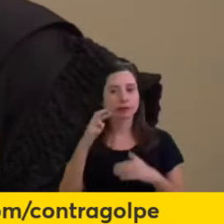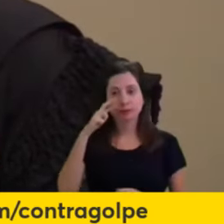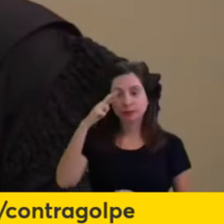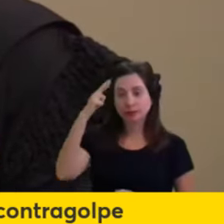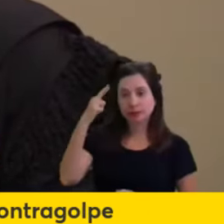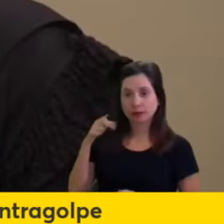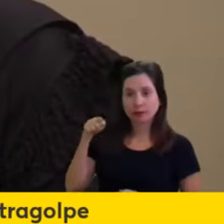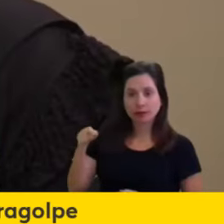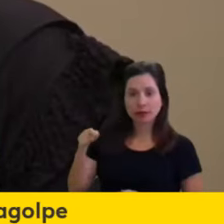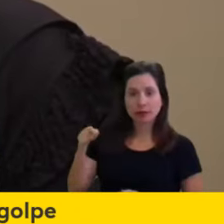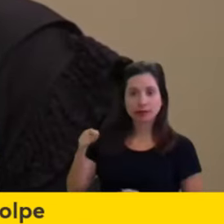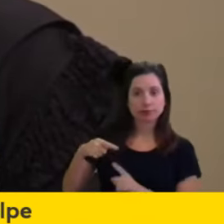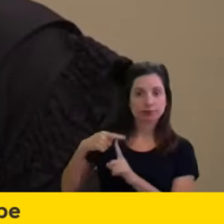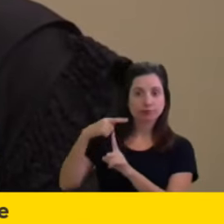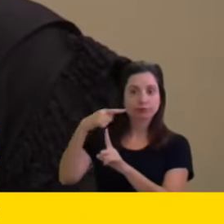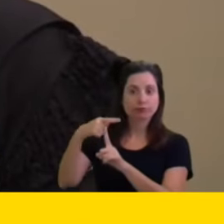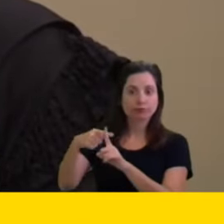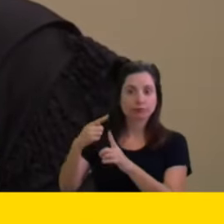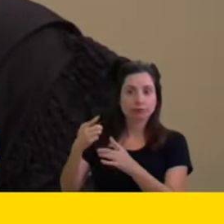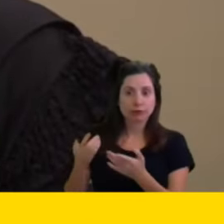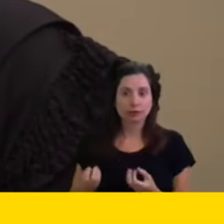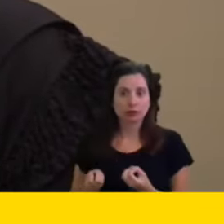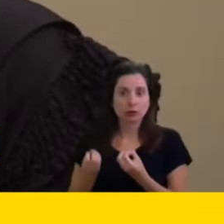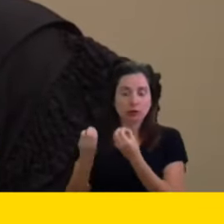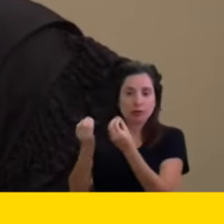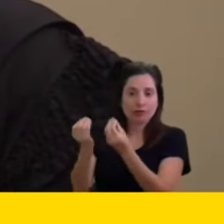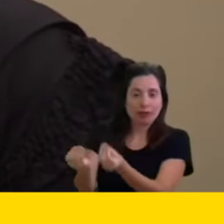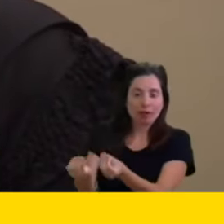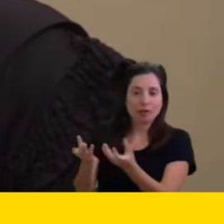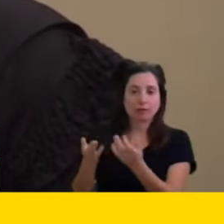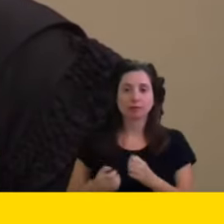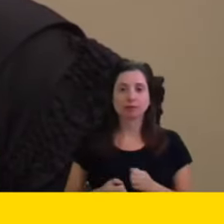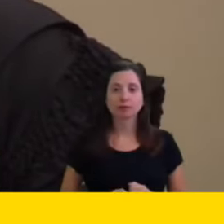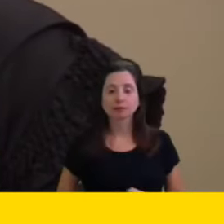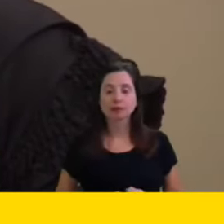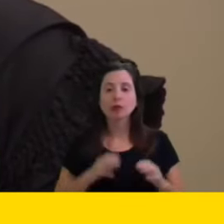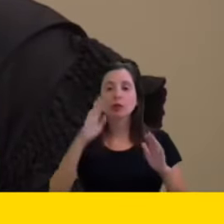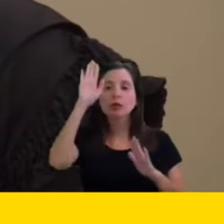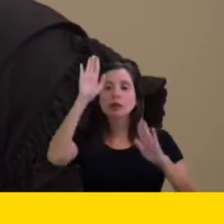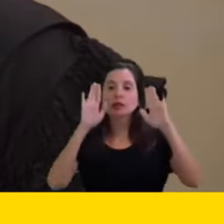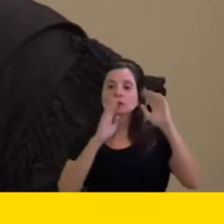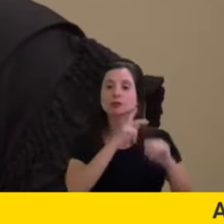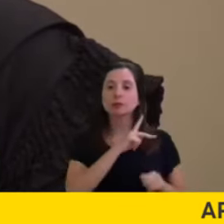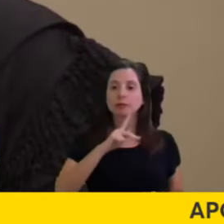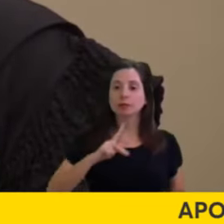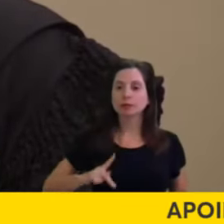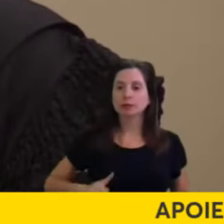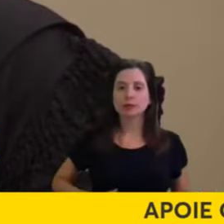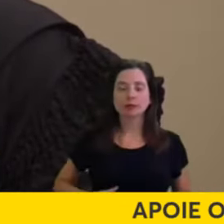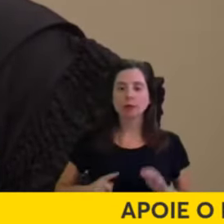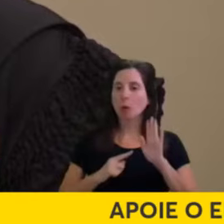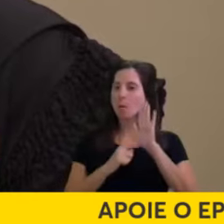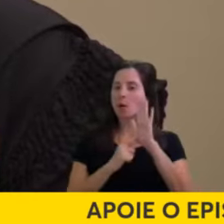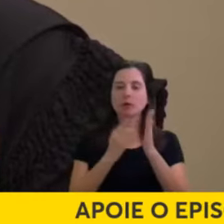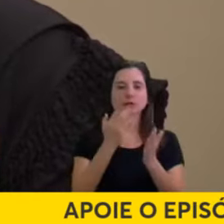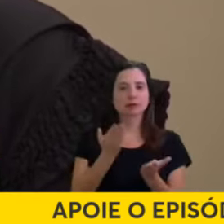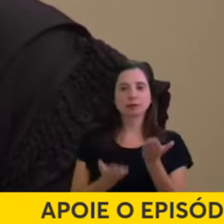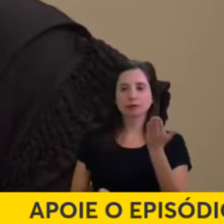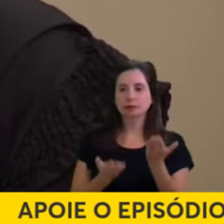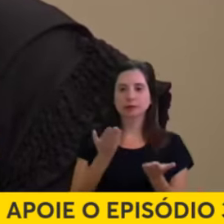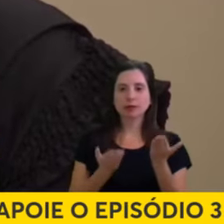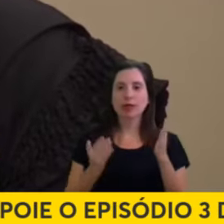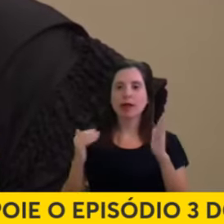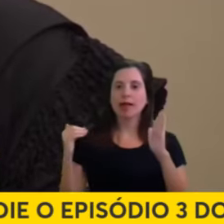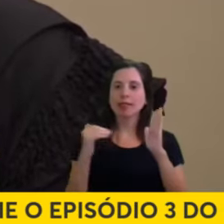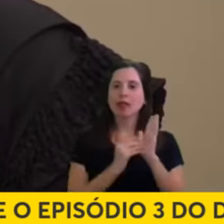beneficiado o fato da superposição do candidato da presidência não se mostra desproporcional com o qugo a candidat ao final